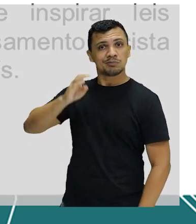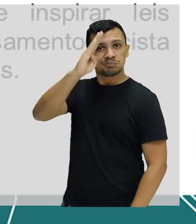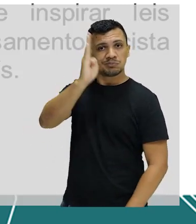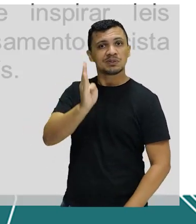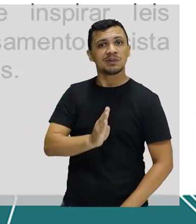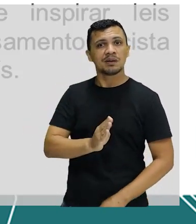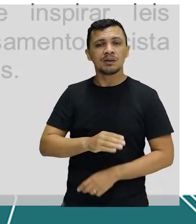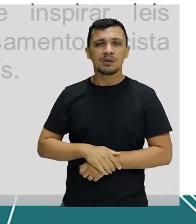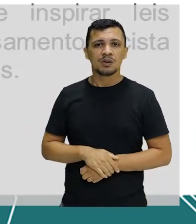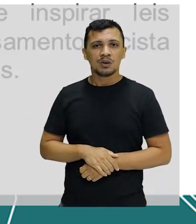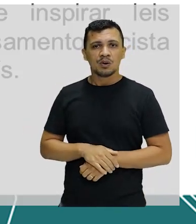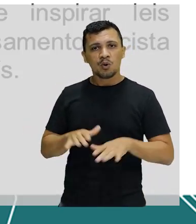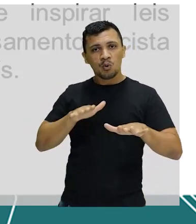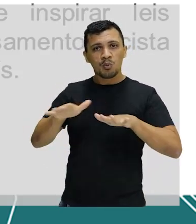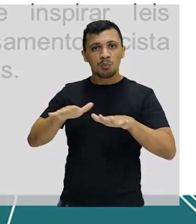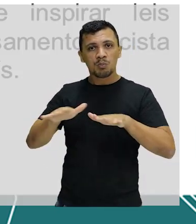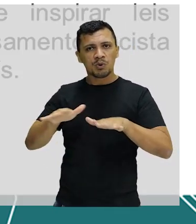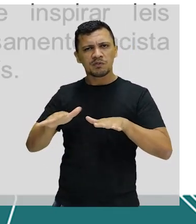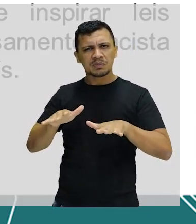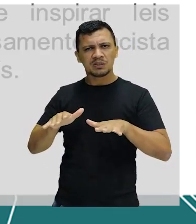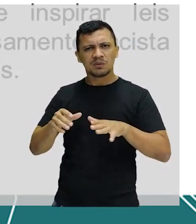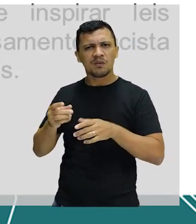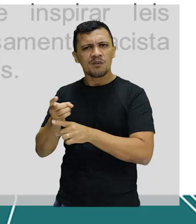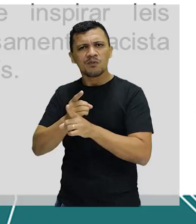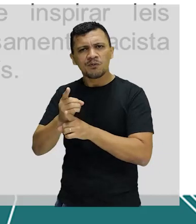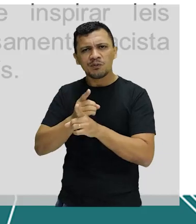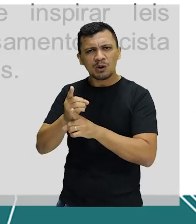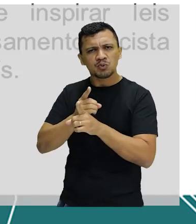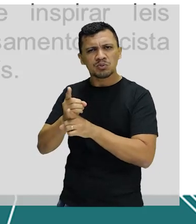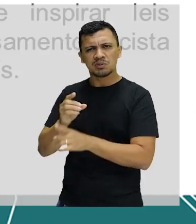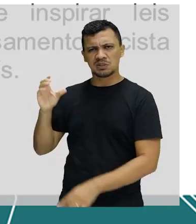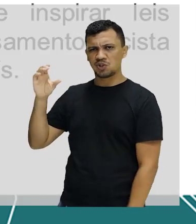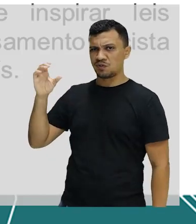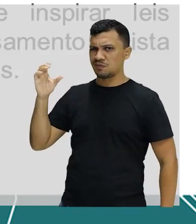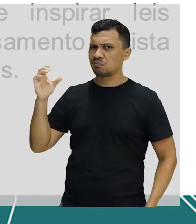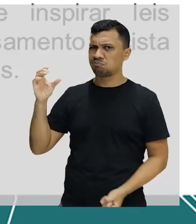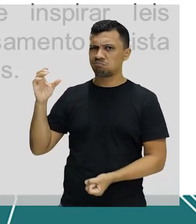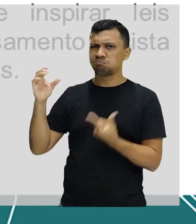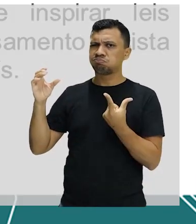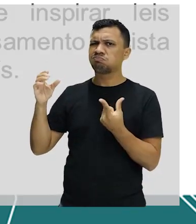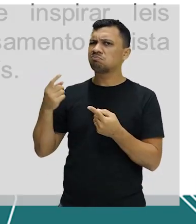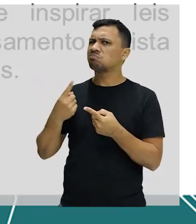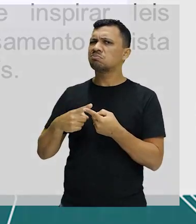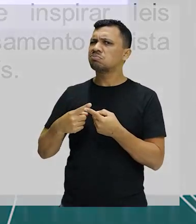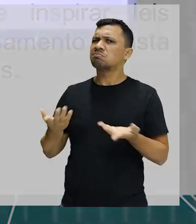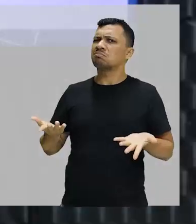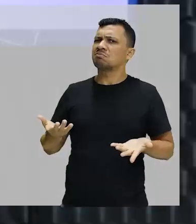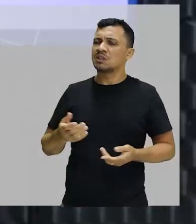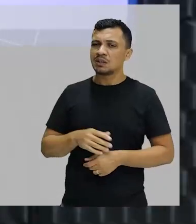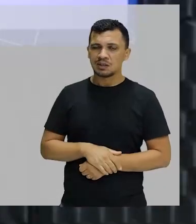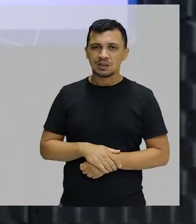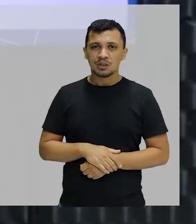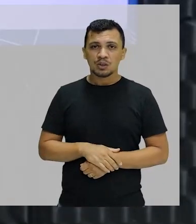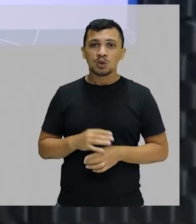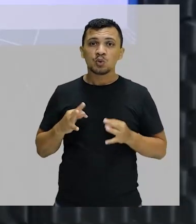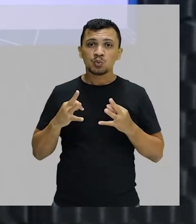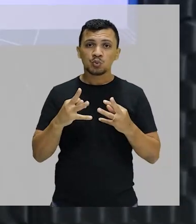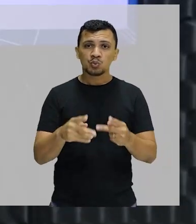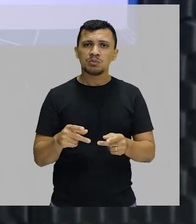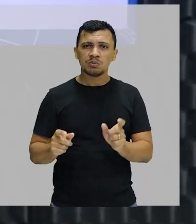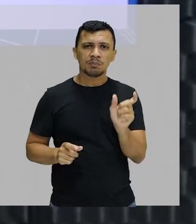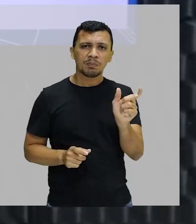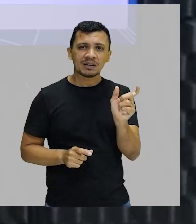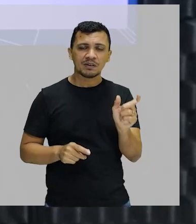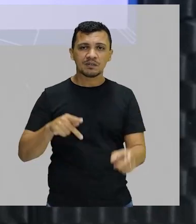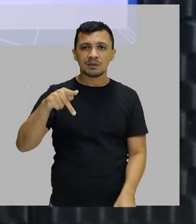movimento pseudocientífico, peraí, por que o nome é pseudocientífico? Tudo aquilo que começa com pseudo